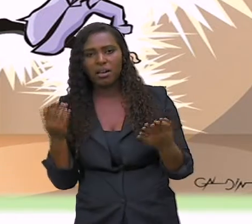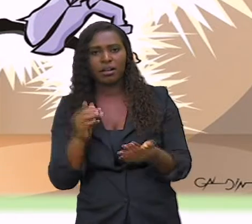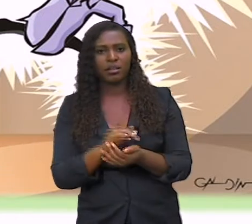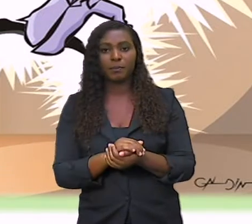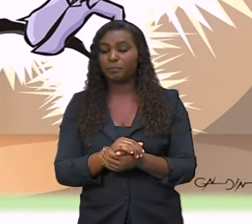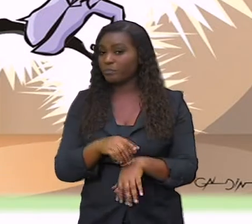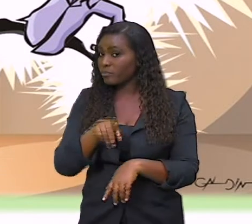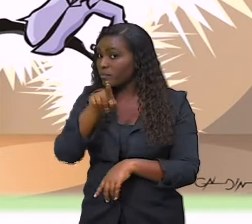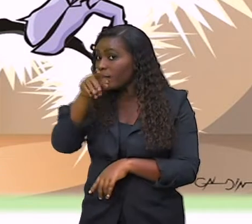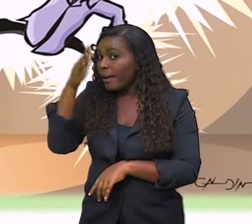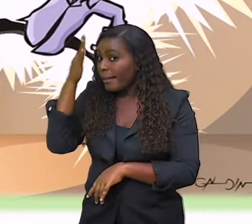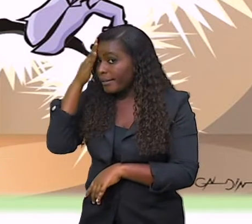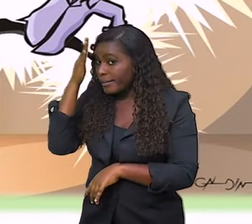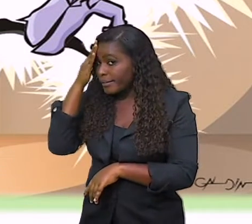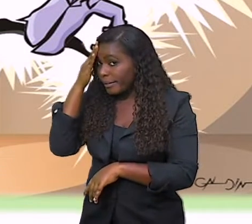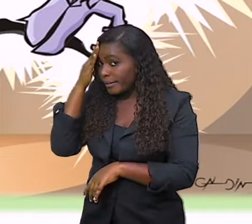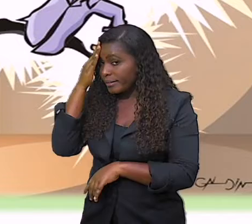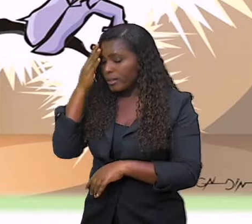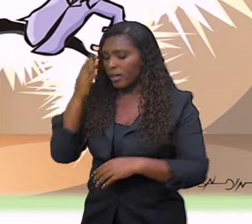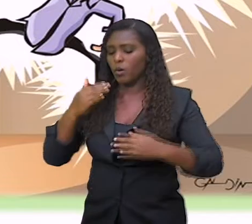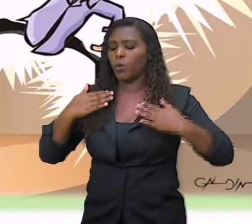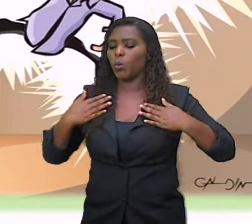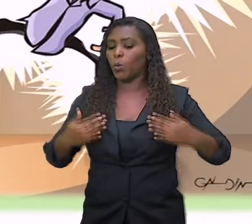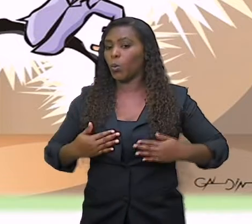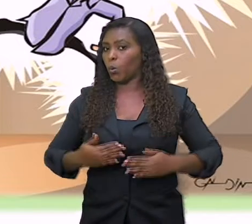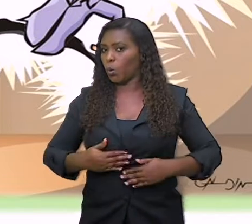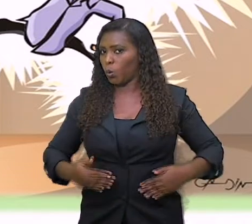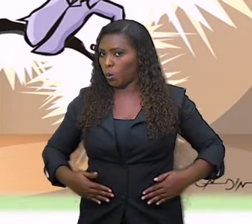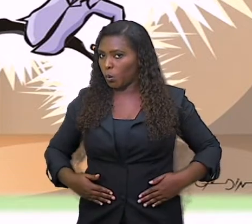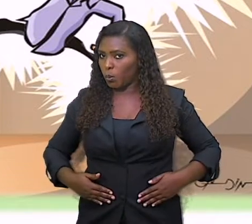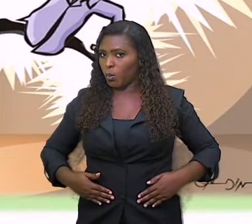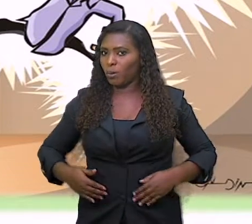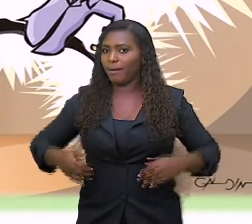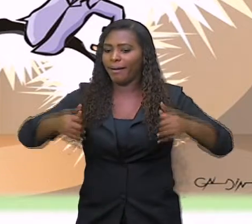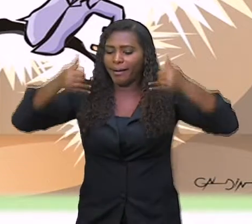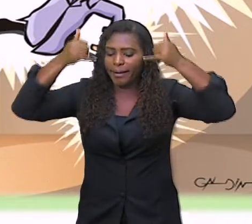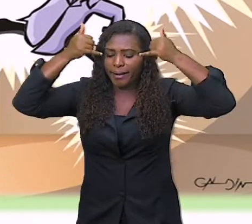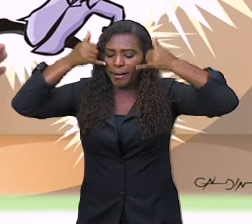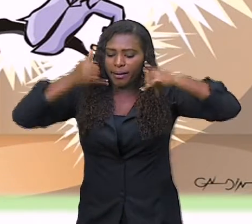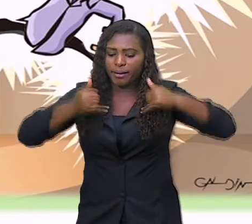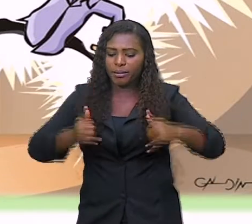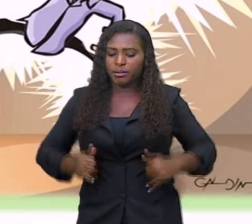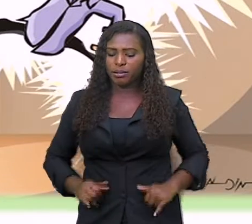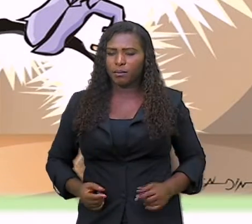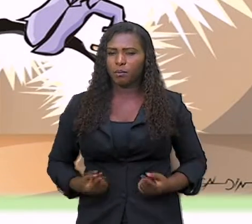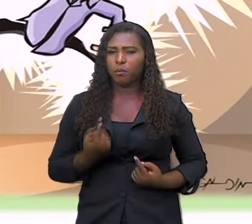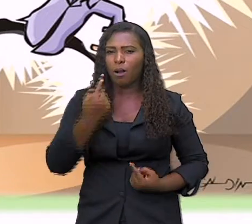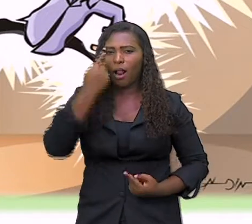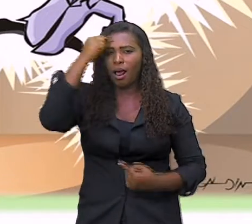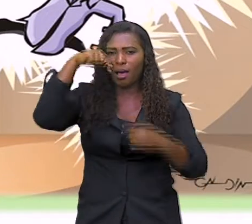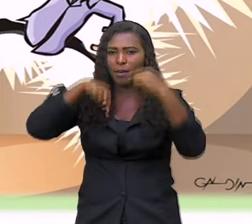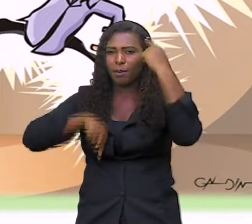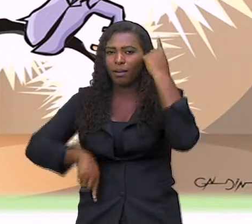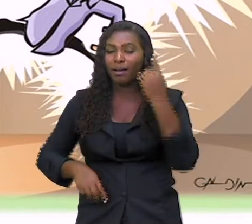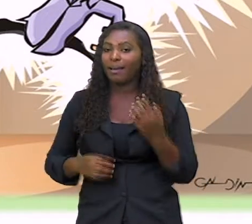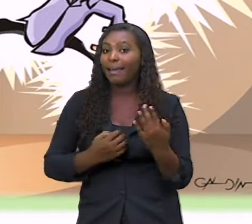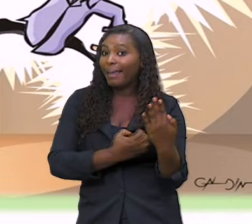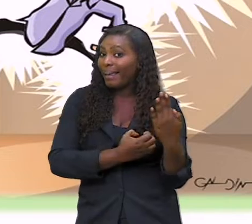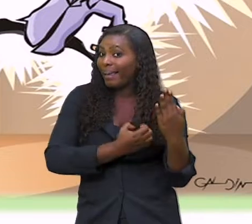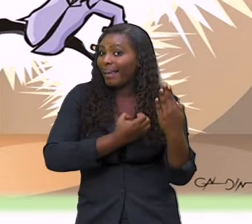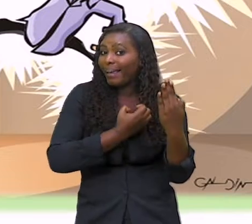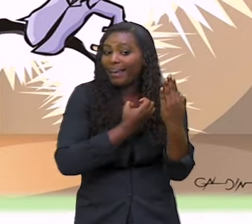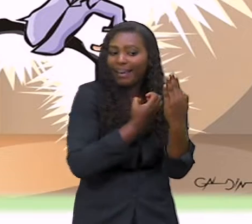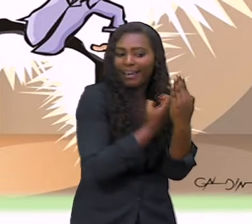ele conduz razoavelmente a corrente elétrica quando ela passa pelo corpo, vinda, por exemplo, de